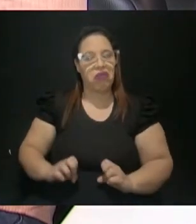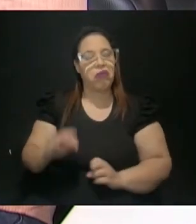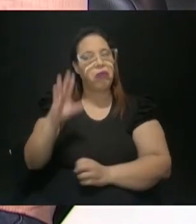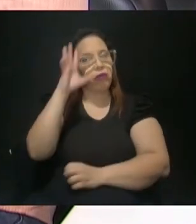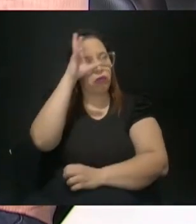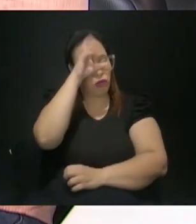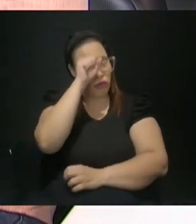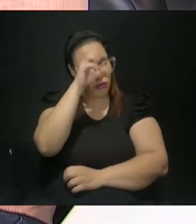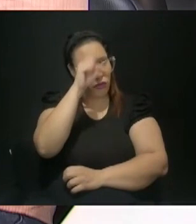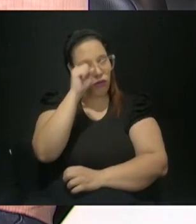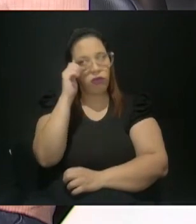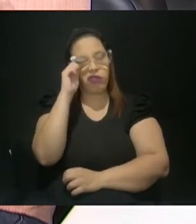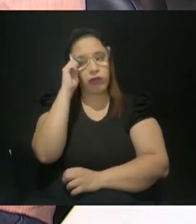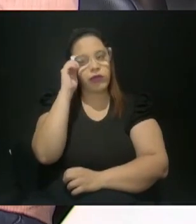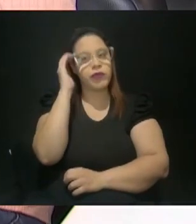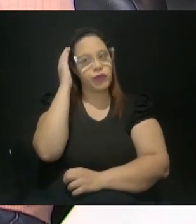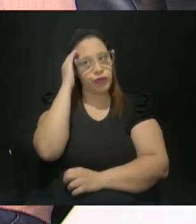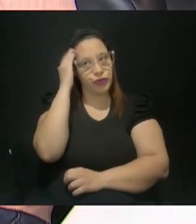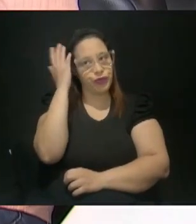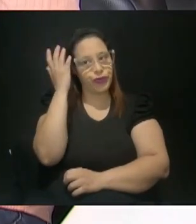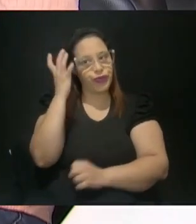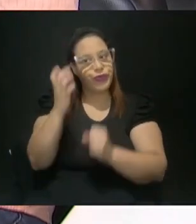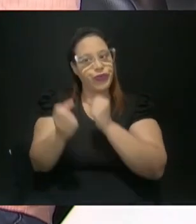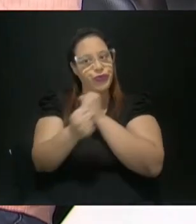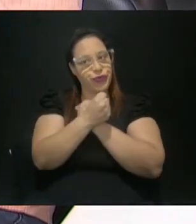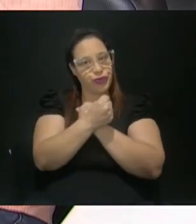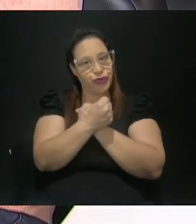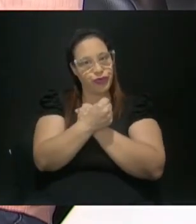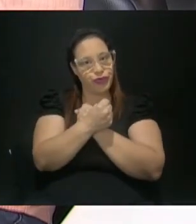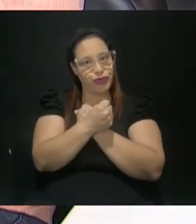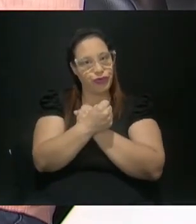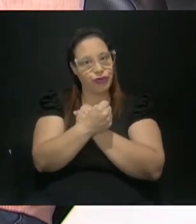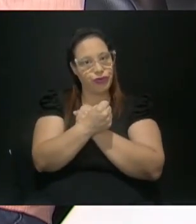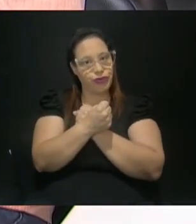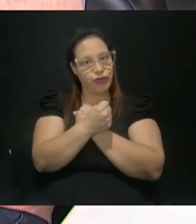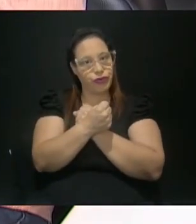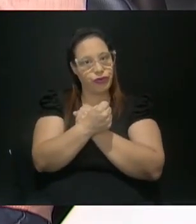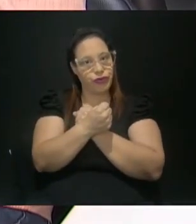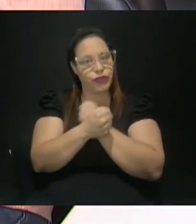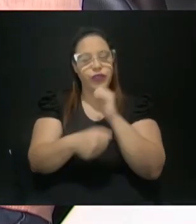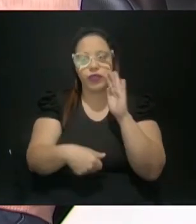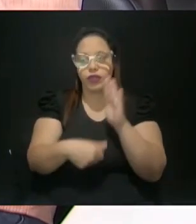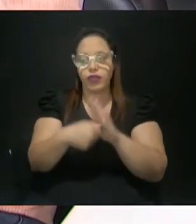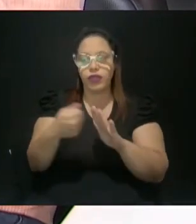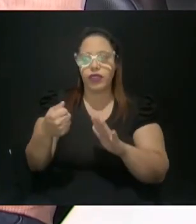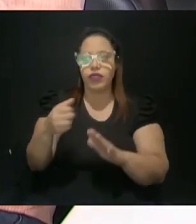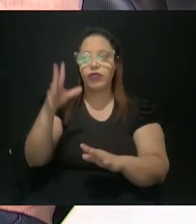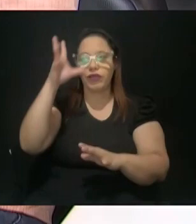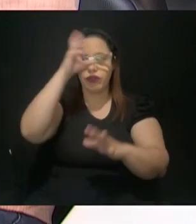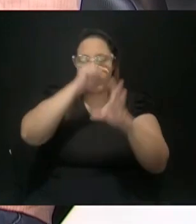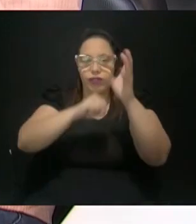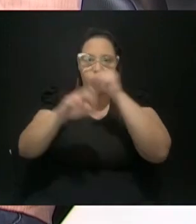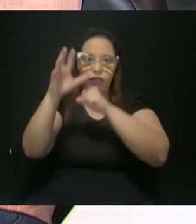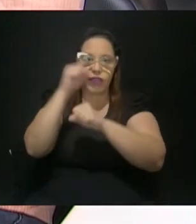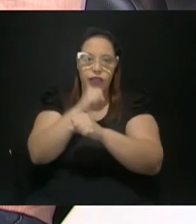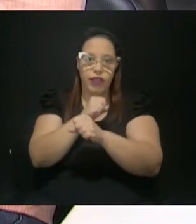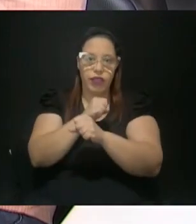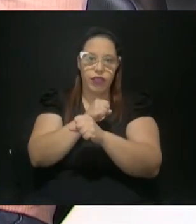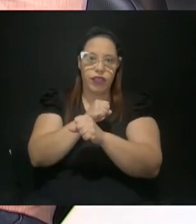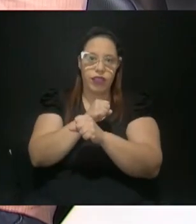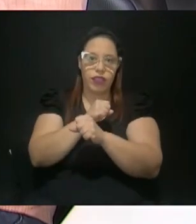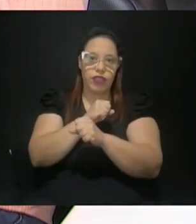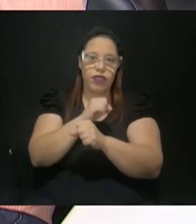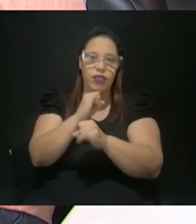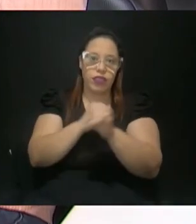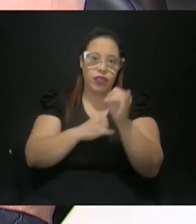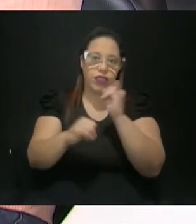poder saber para proteger. Então, a primeira lição que todo mundo aprende é que a internet tem lei.